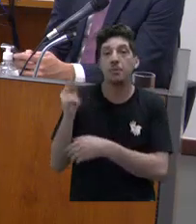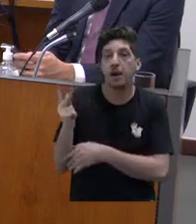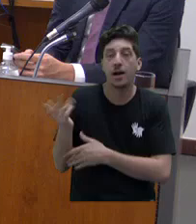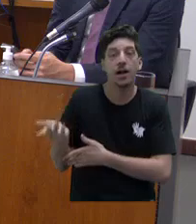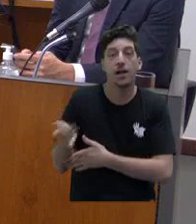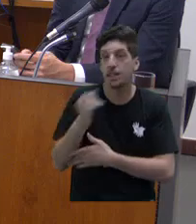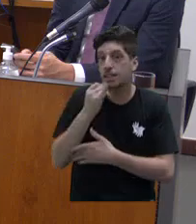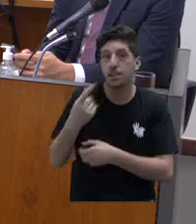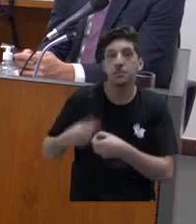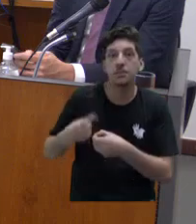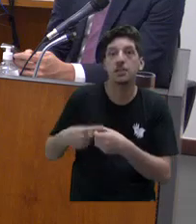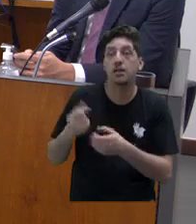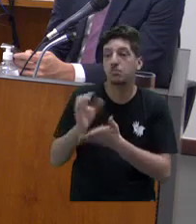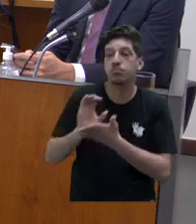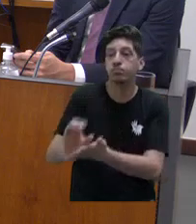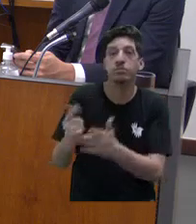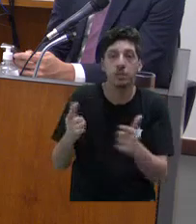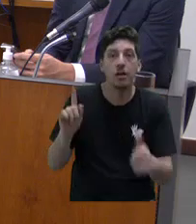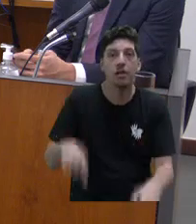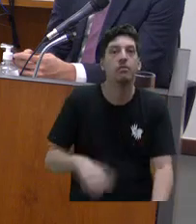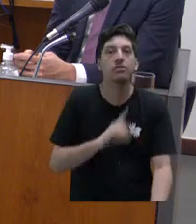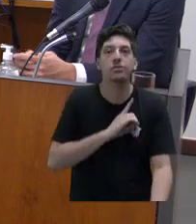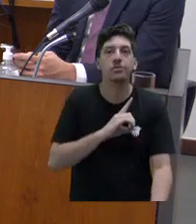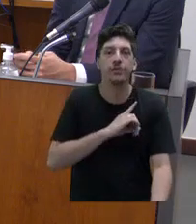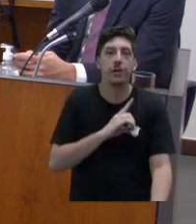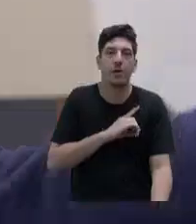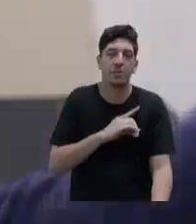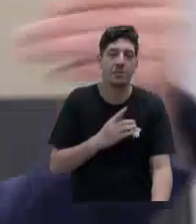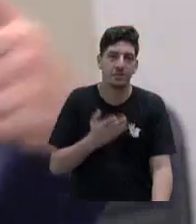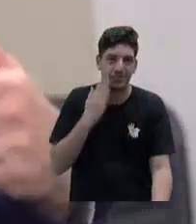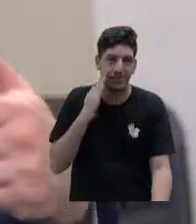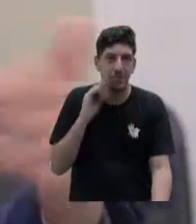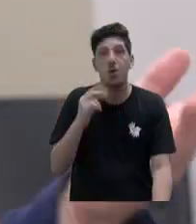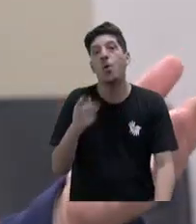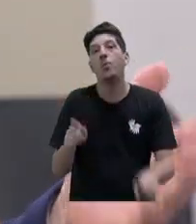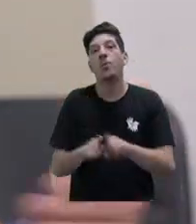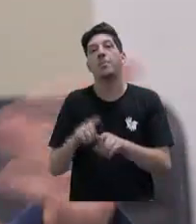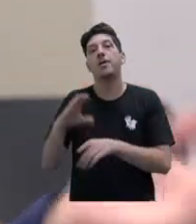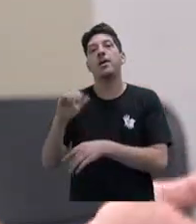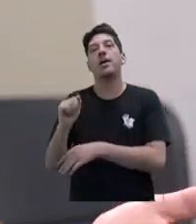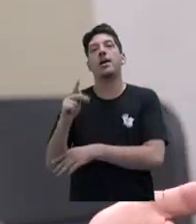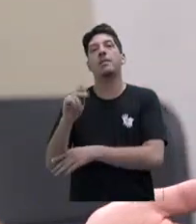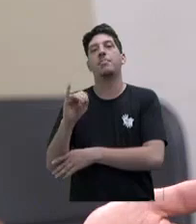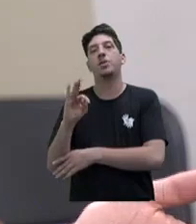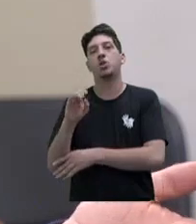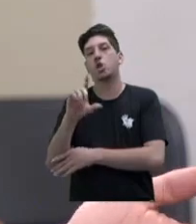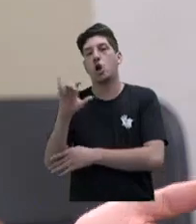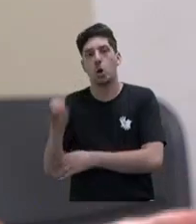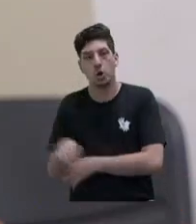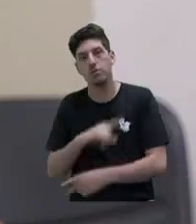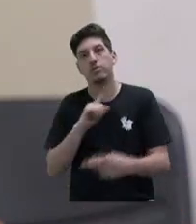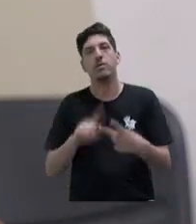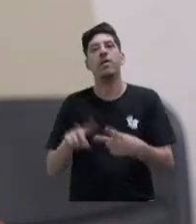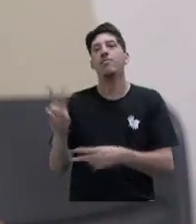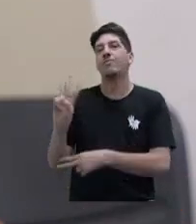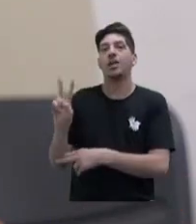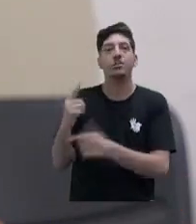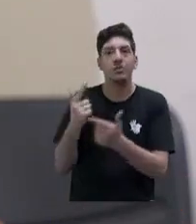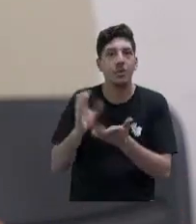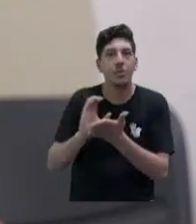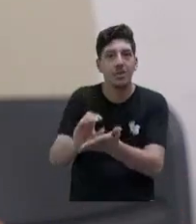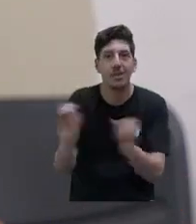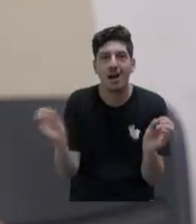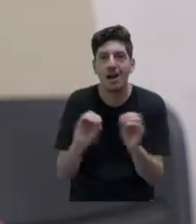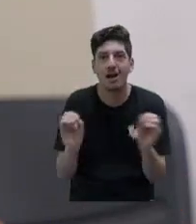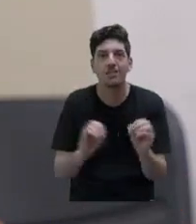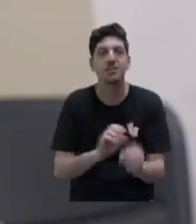uma cidade que o recurso não chega, Divinópolis, ou uma cidade, Capitólio, não chega, Varginha, não chega, nada.